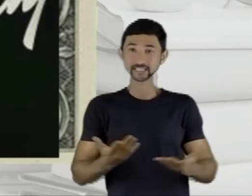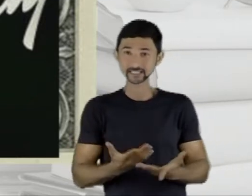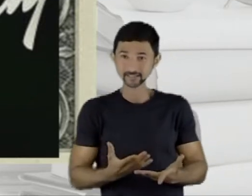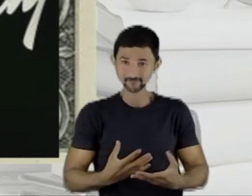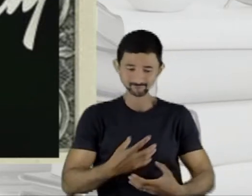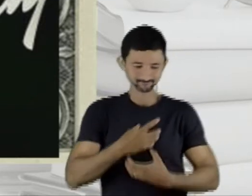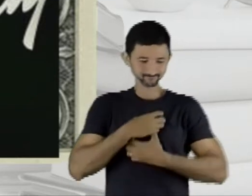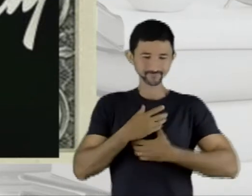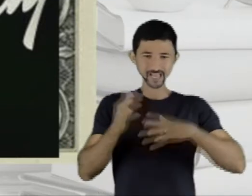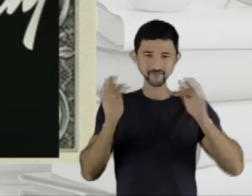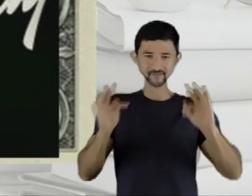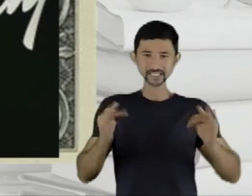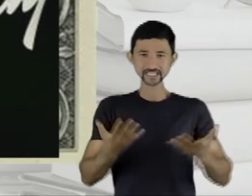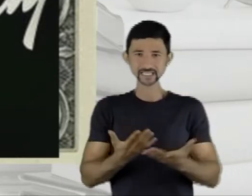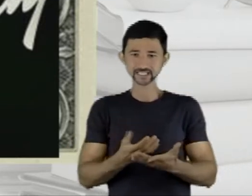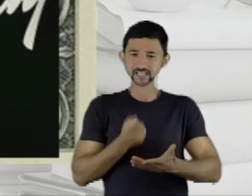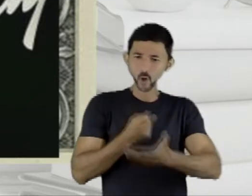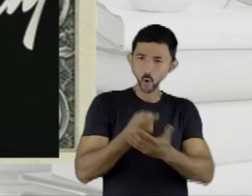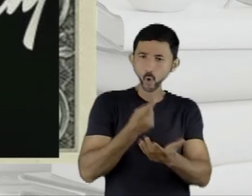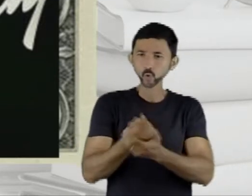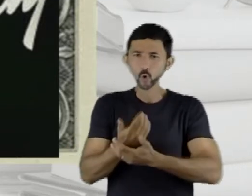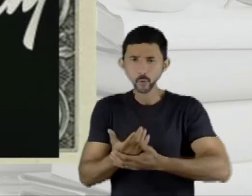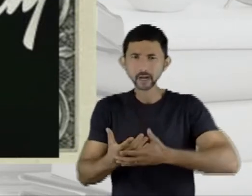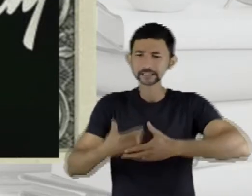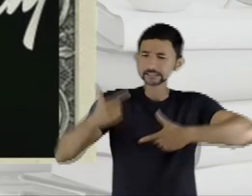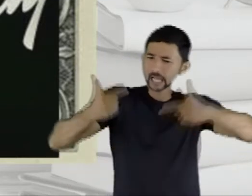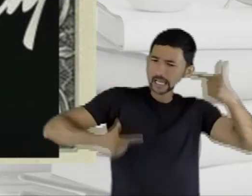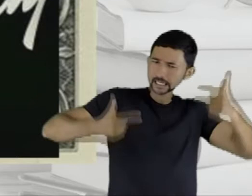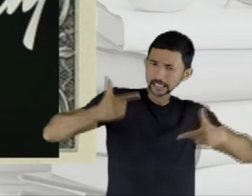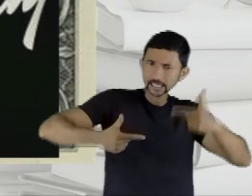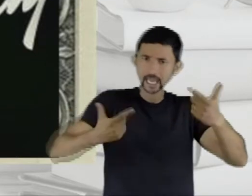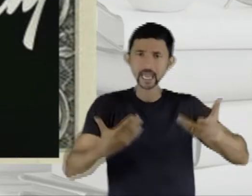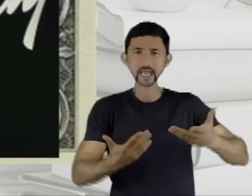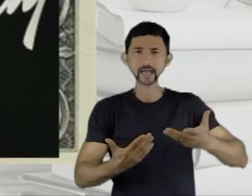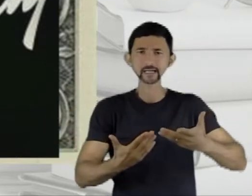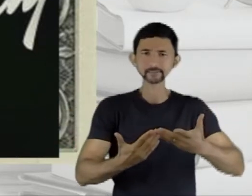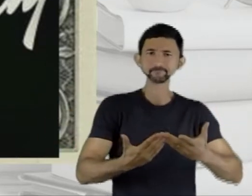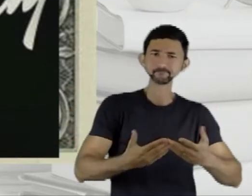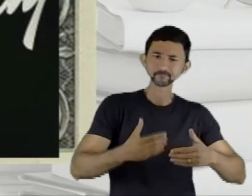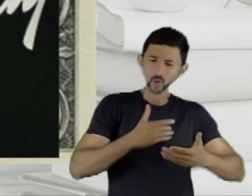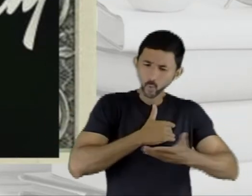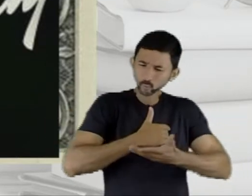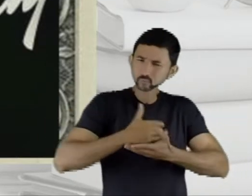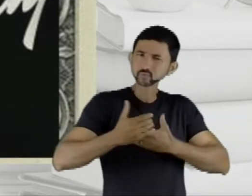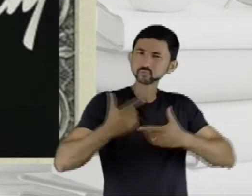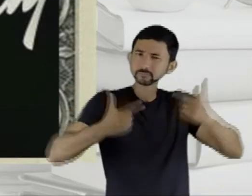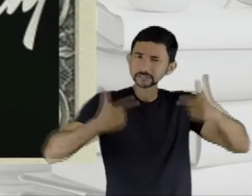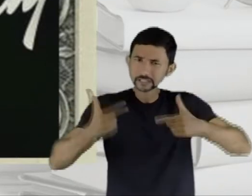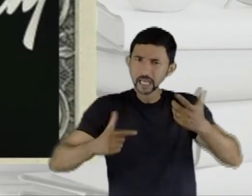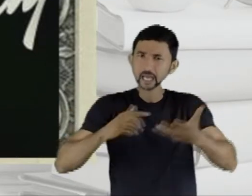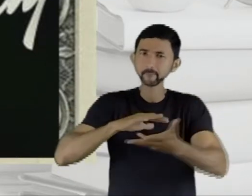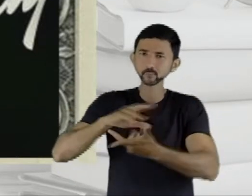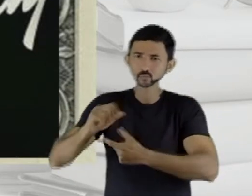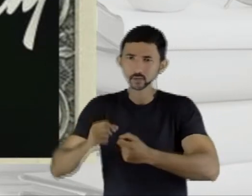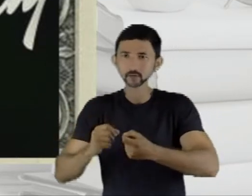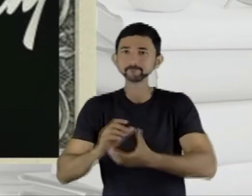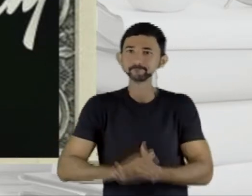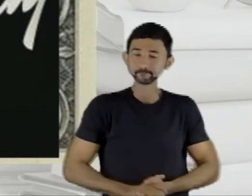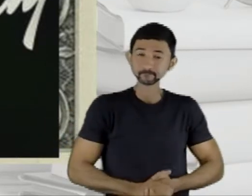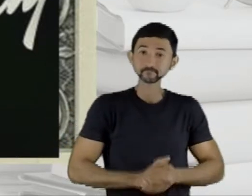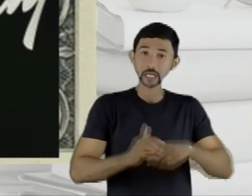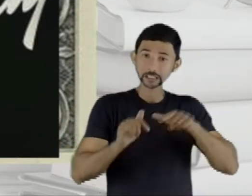Eu já tinha passado por uma guerra que nunca mais aconteceria, uma grande guerra. Então, nós